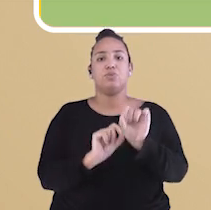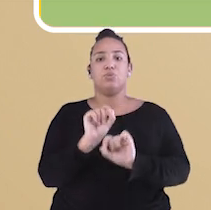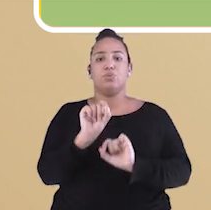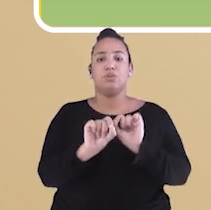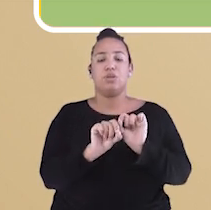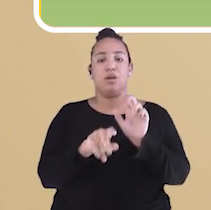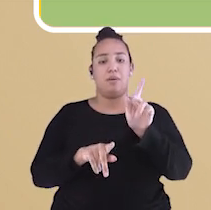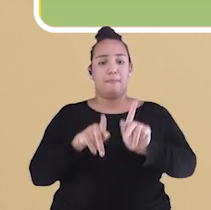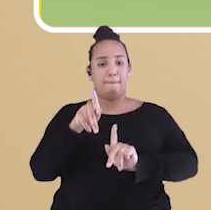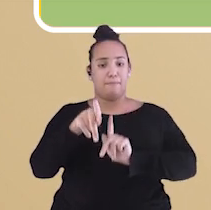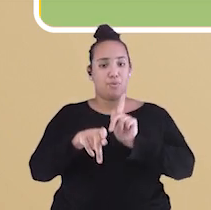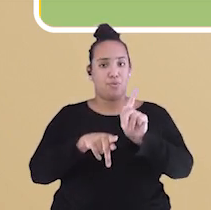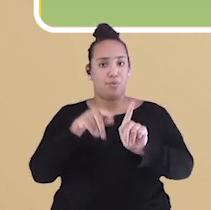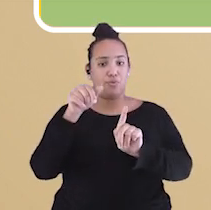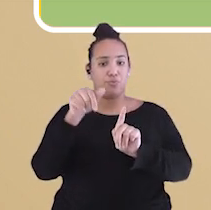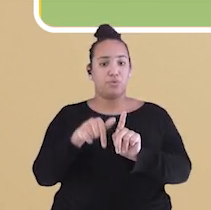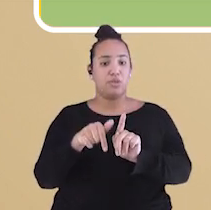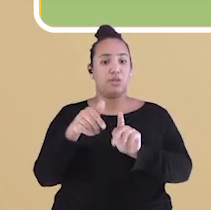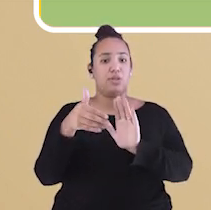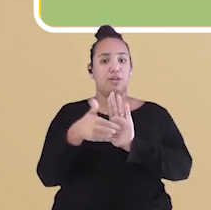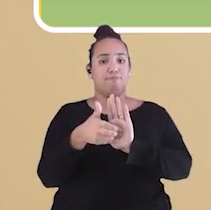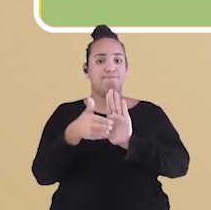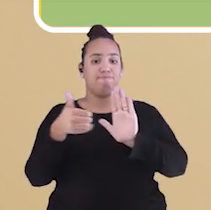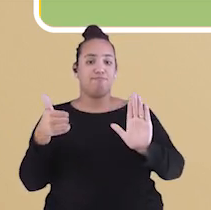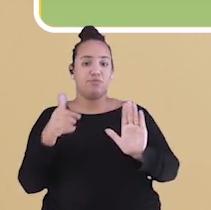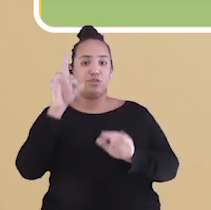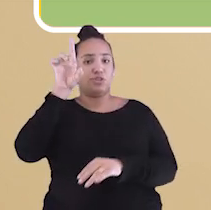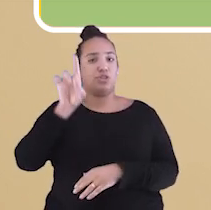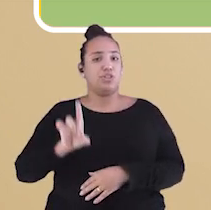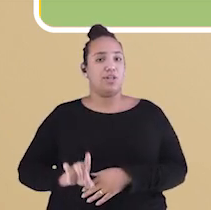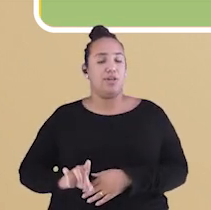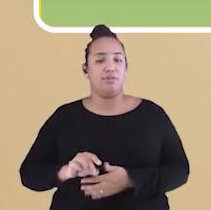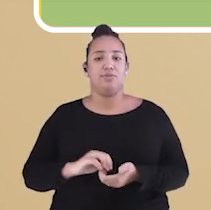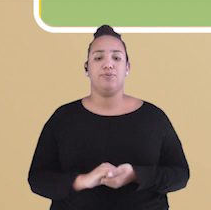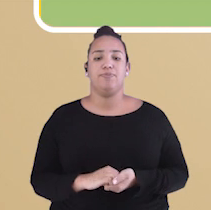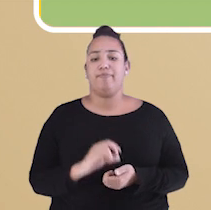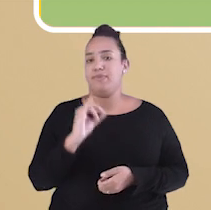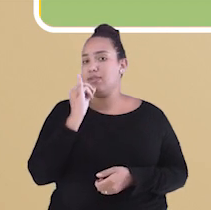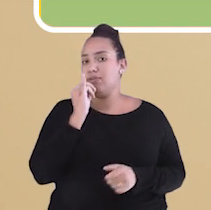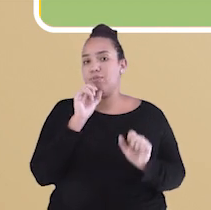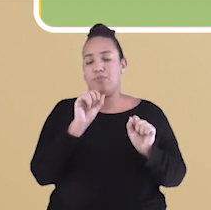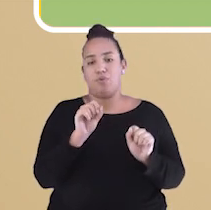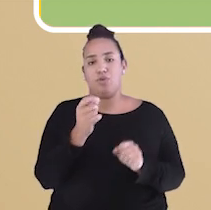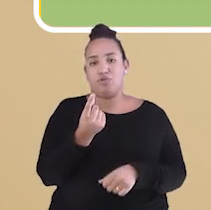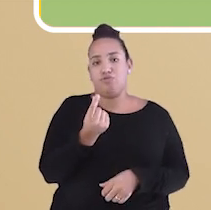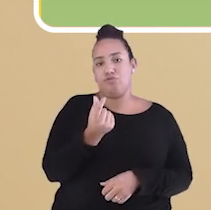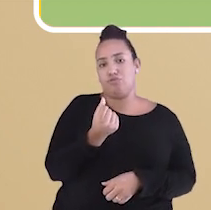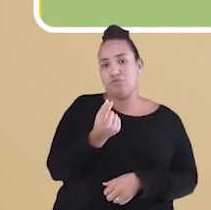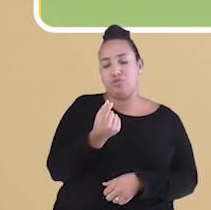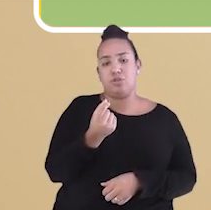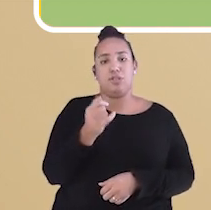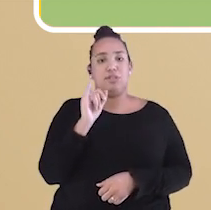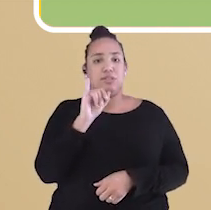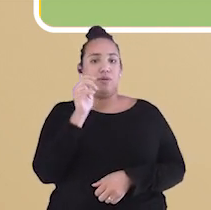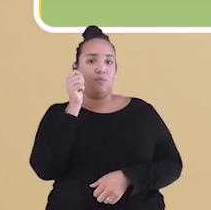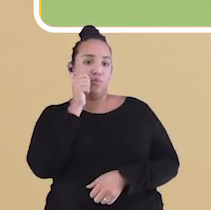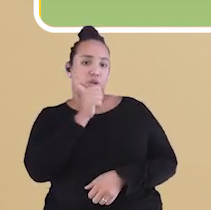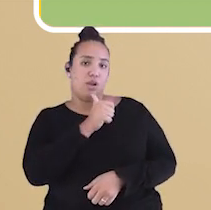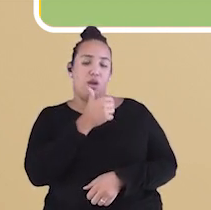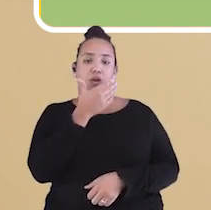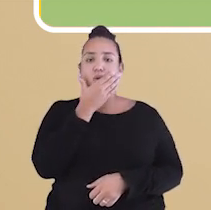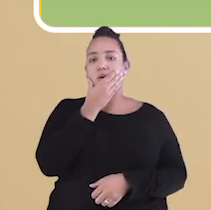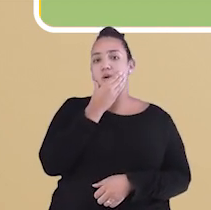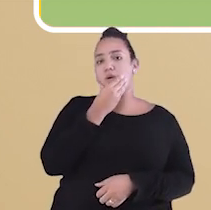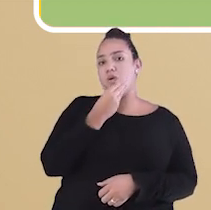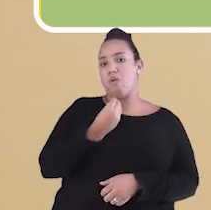garantia de direitos básicos na sociedade, seja por questões financeiras, de gênero e sexualidade,